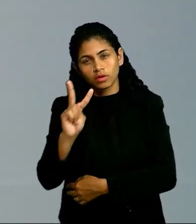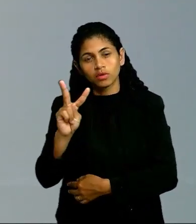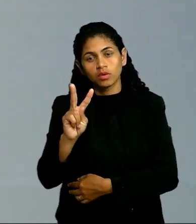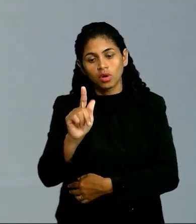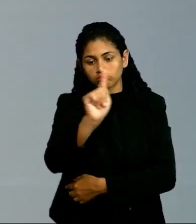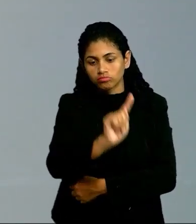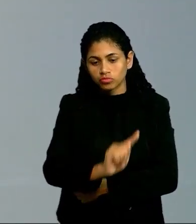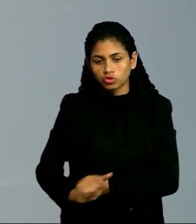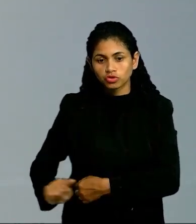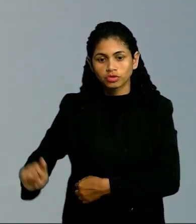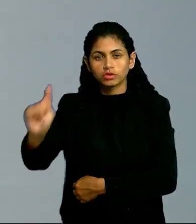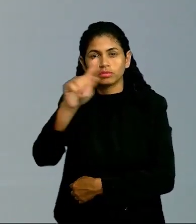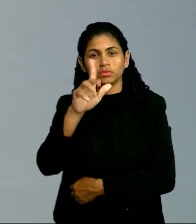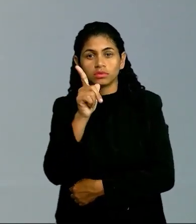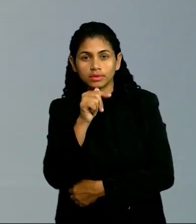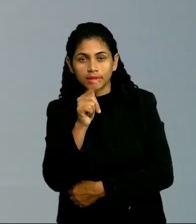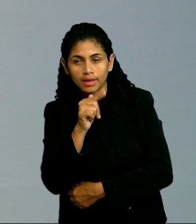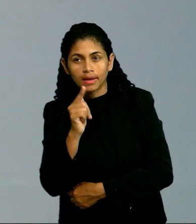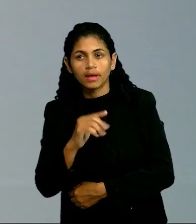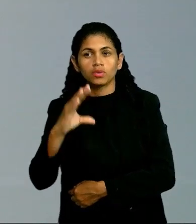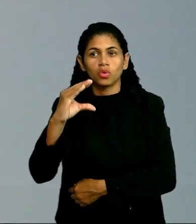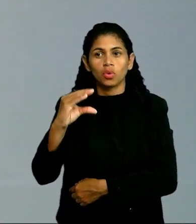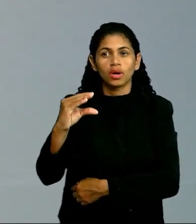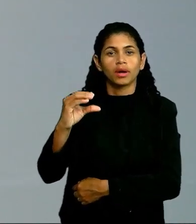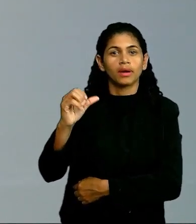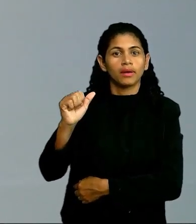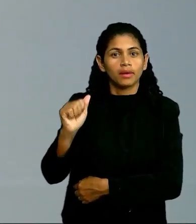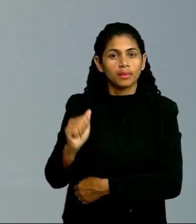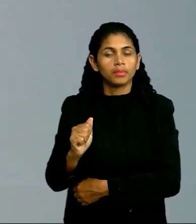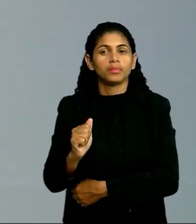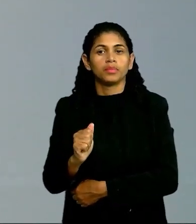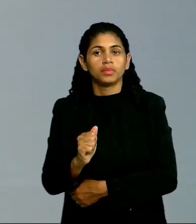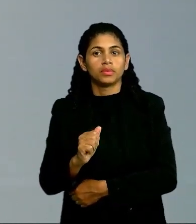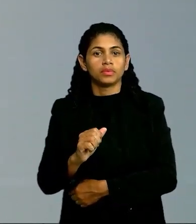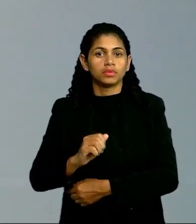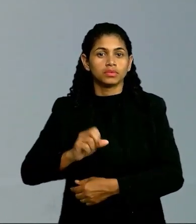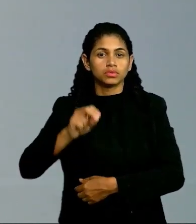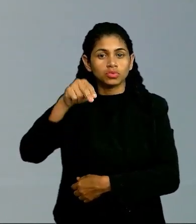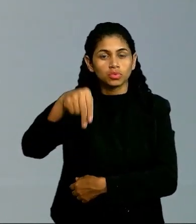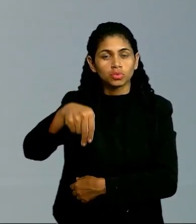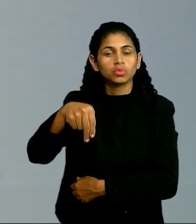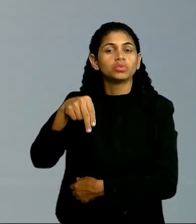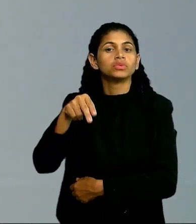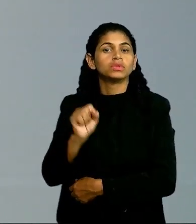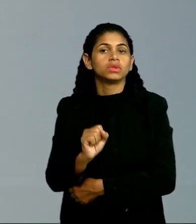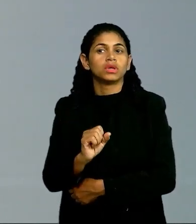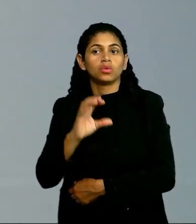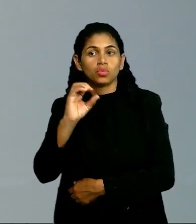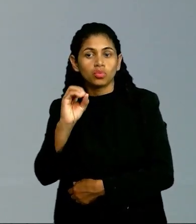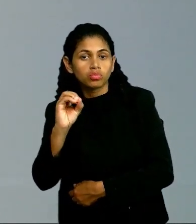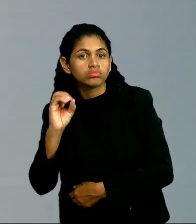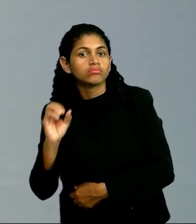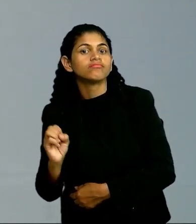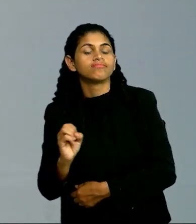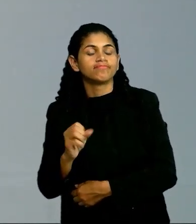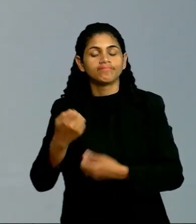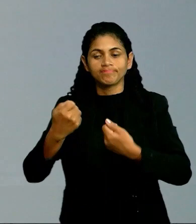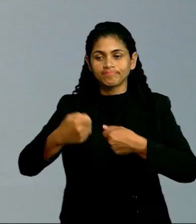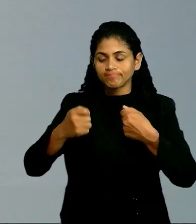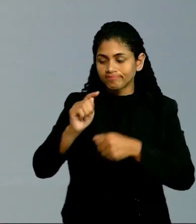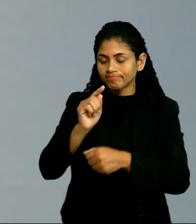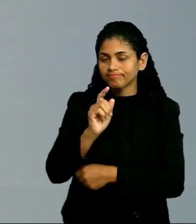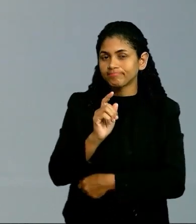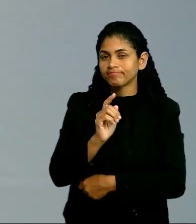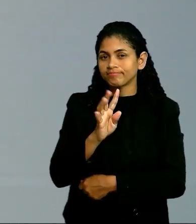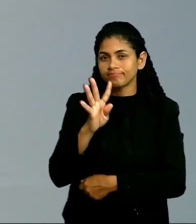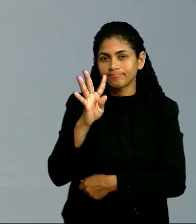o ciclo da água, ciclo do carbono, ciclo do enxofre, ciclo do nitrogênio e ciclo do fósforo. A maioria desses ciclos vocês